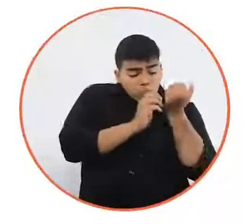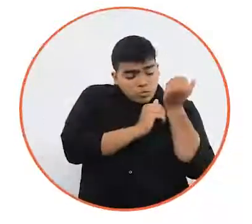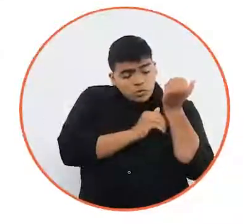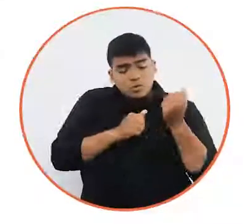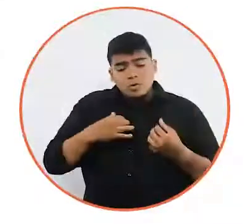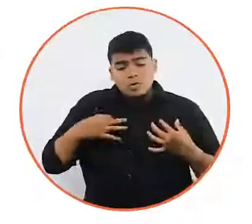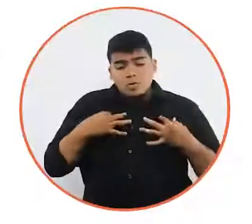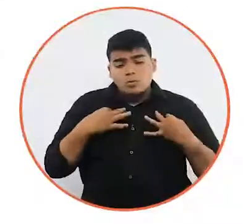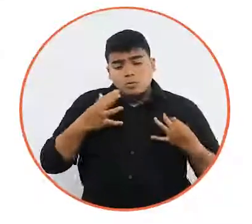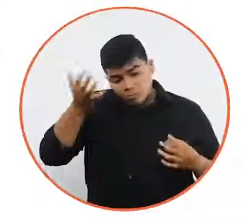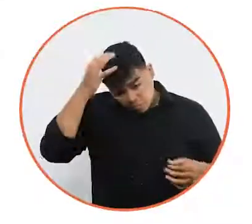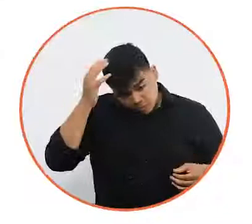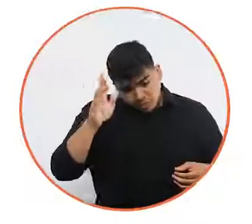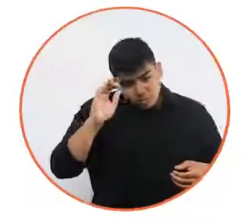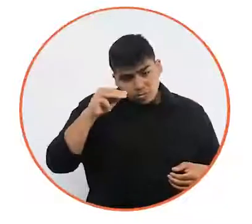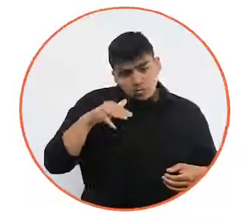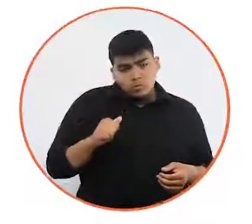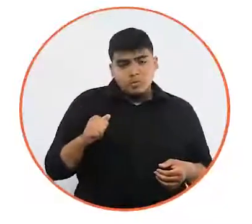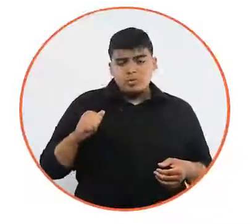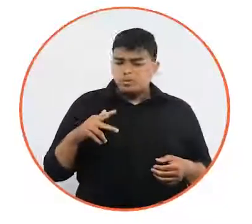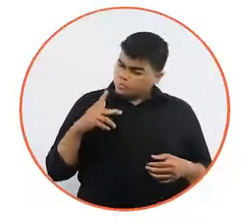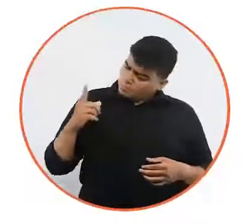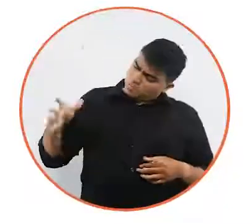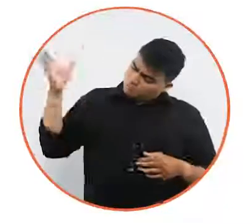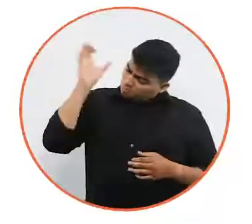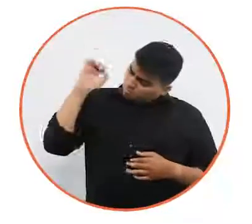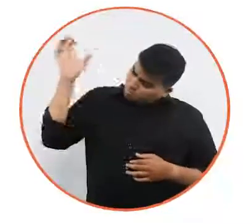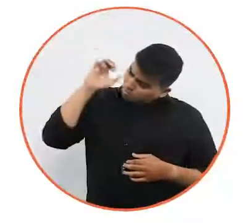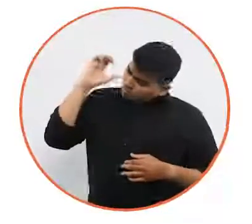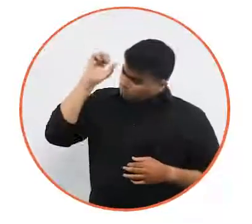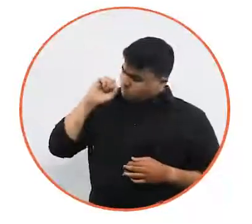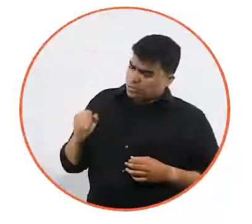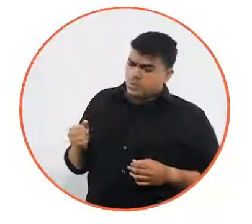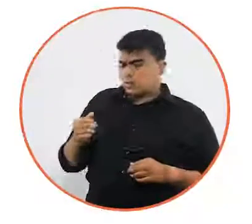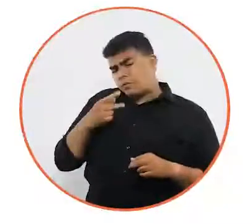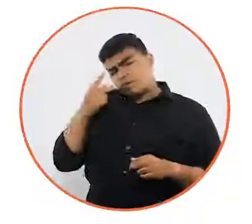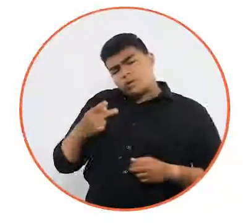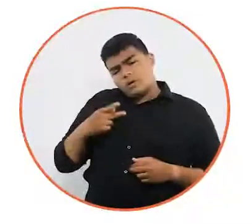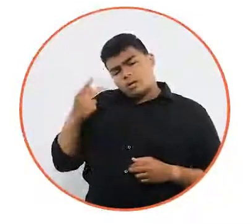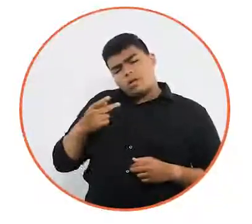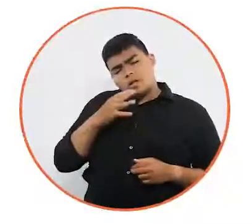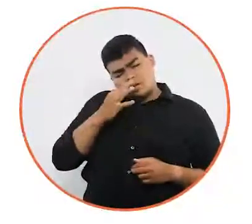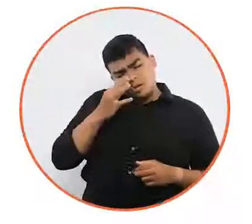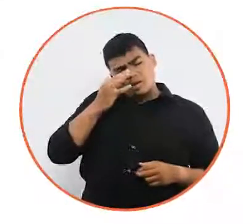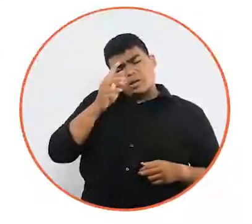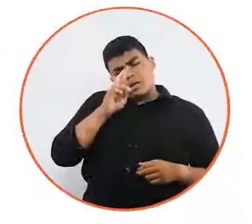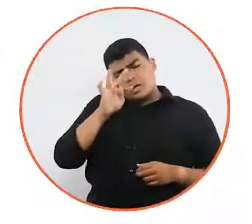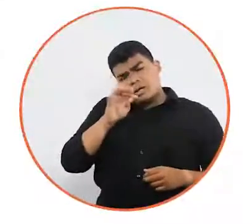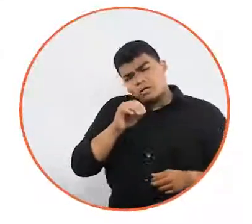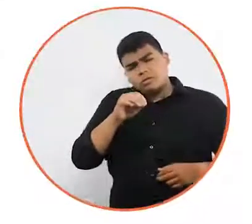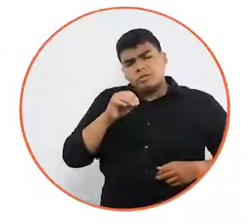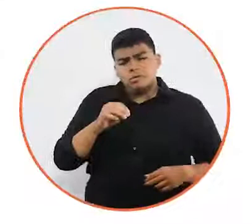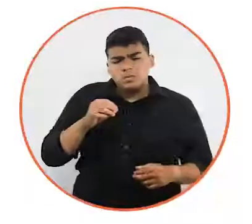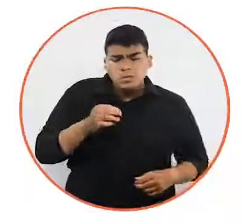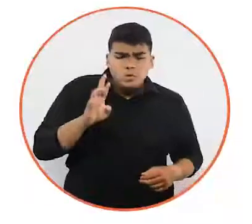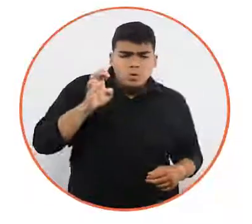Roma. Cebolinha, você aprendeu a falar? O rato roeu a roupa do rei de Roma? Claro, todo mundo sabe que o Cebolinha ele troca o R pelo